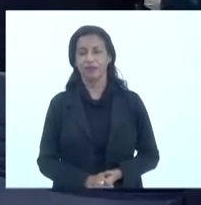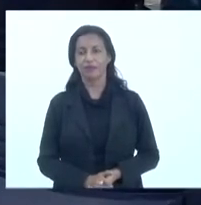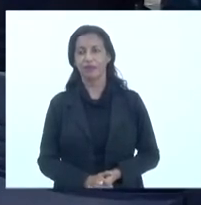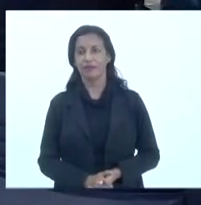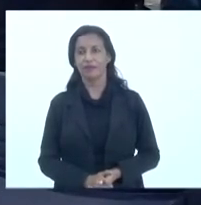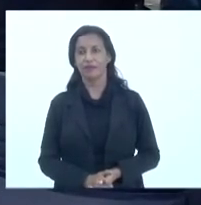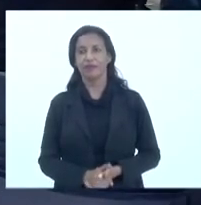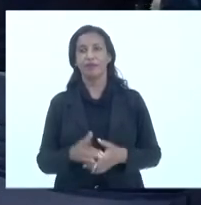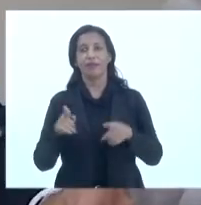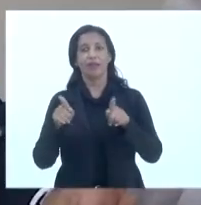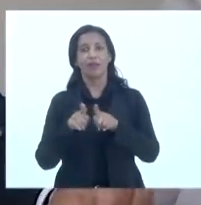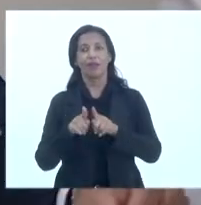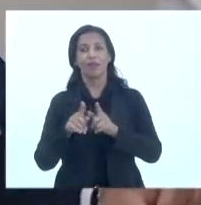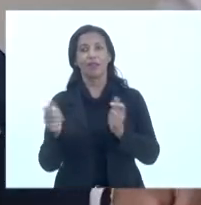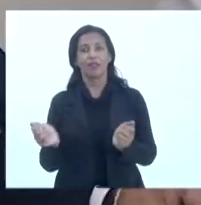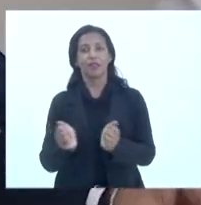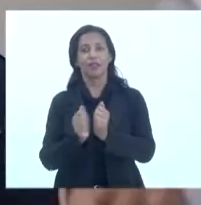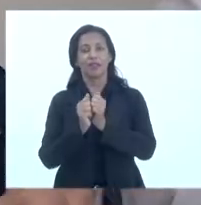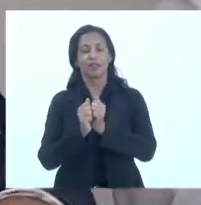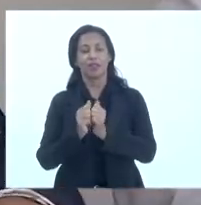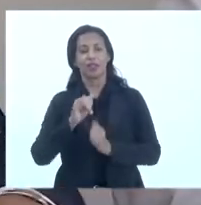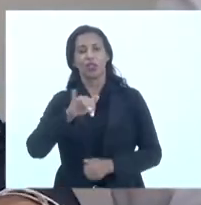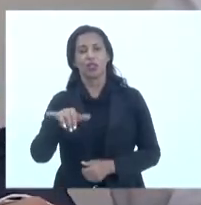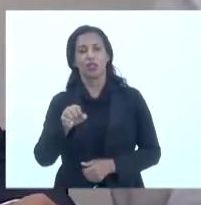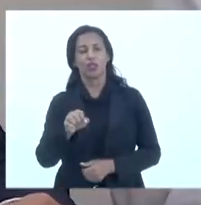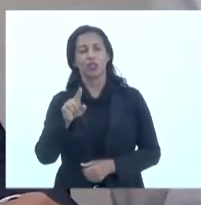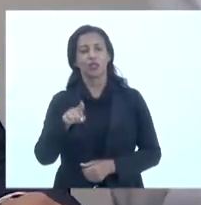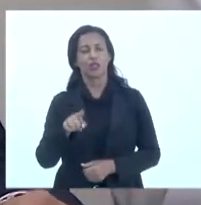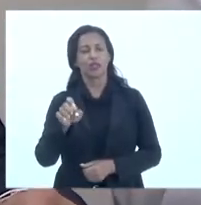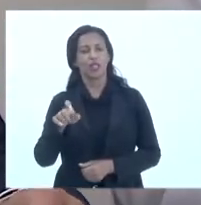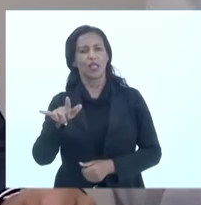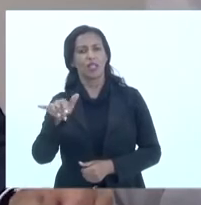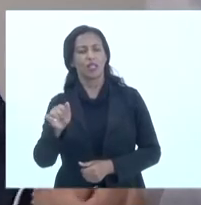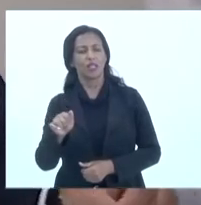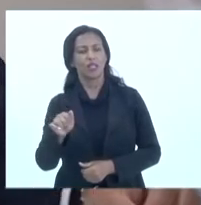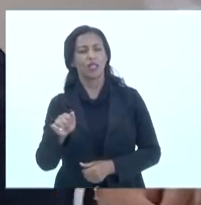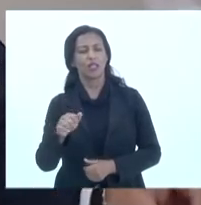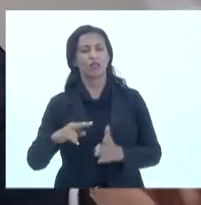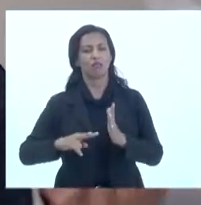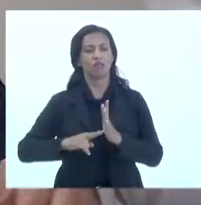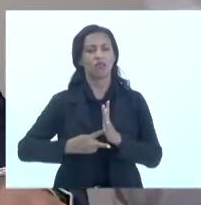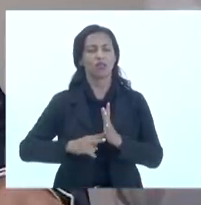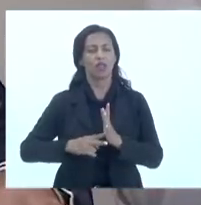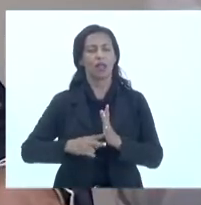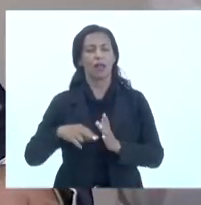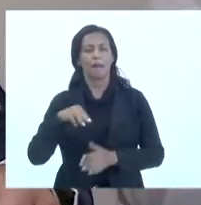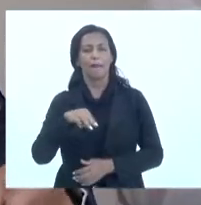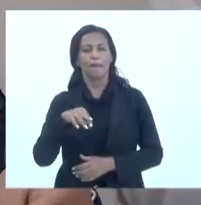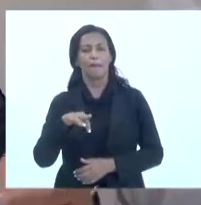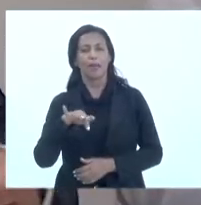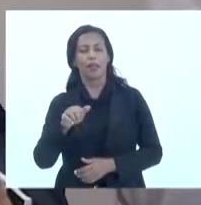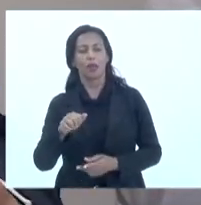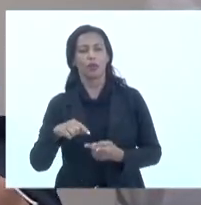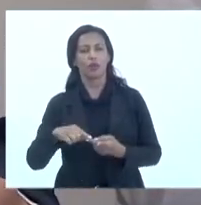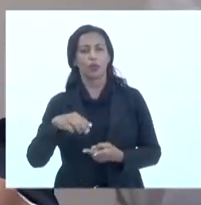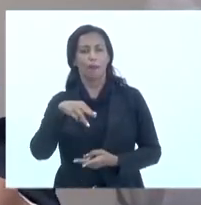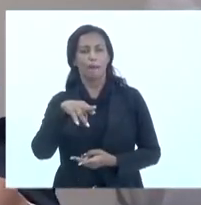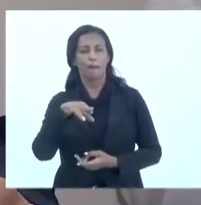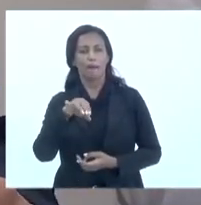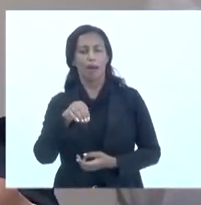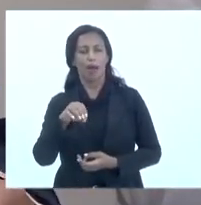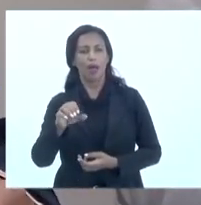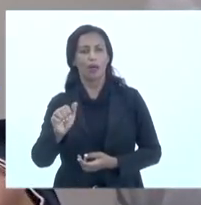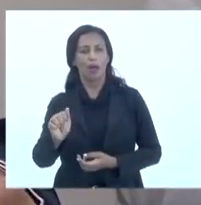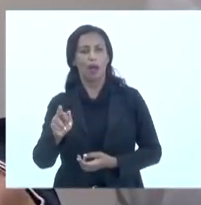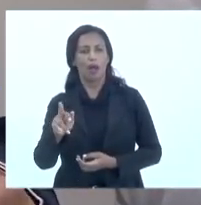Estão conosco também José Eli, diretor jurídico do Sindicato Metalúrgico, Mário Arthur, meu